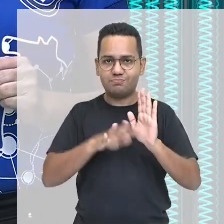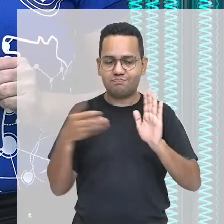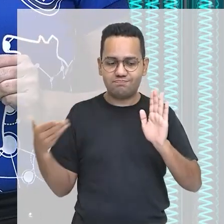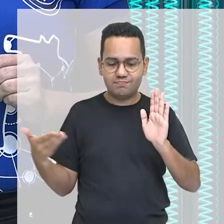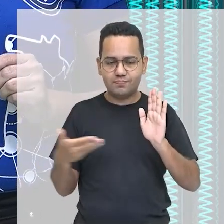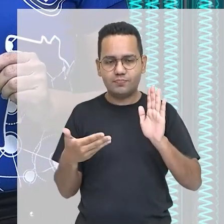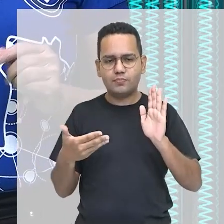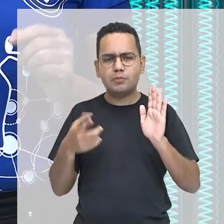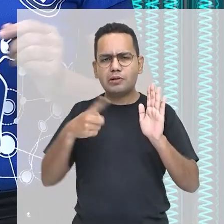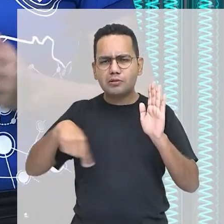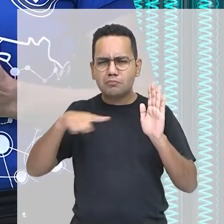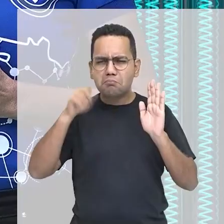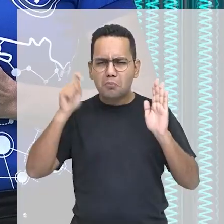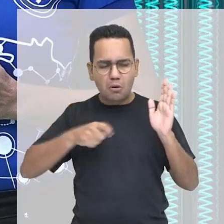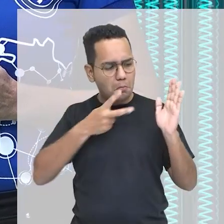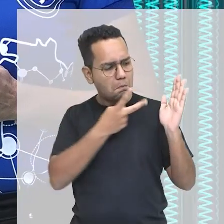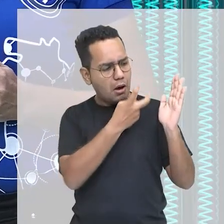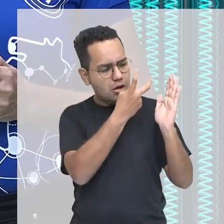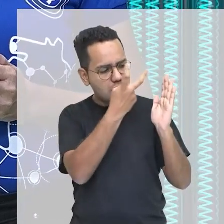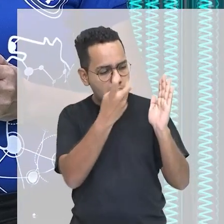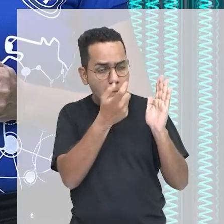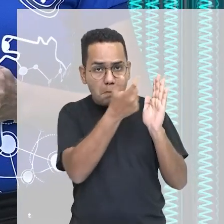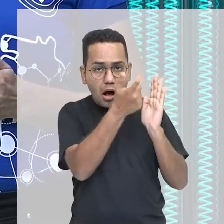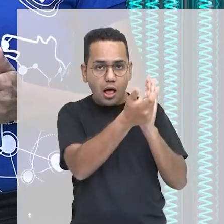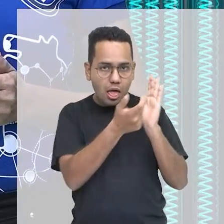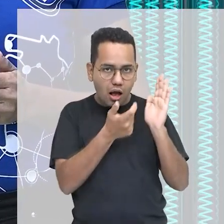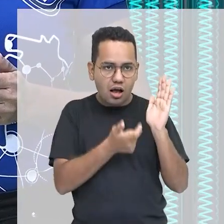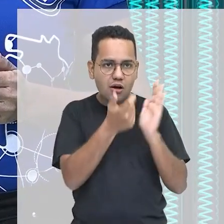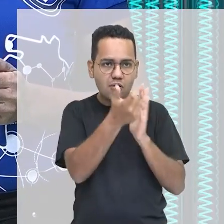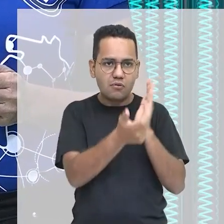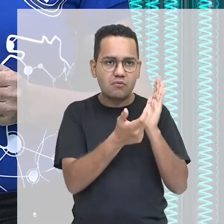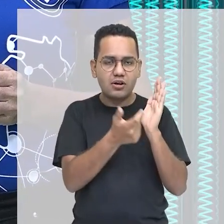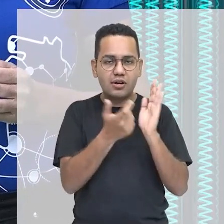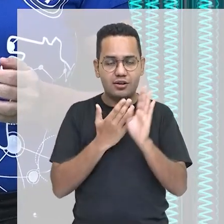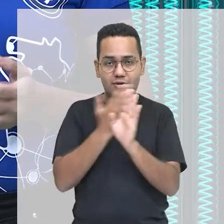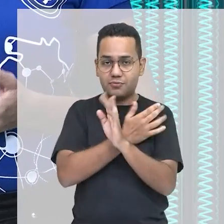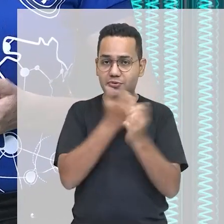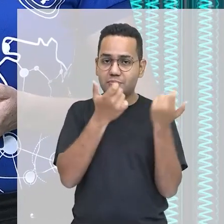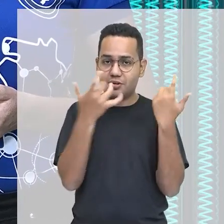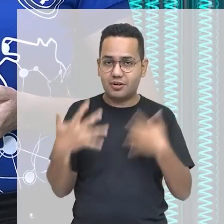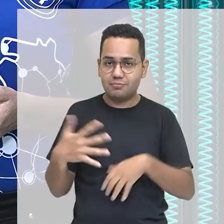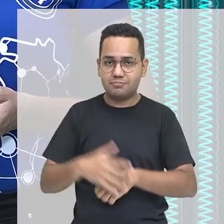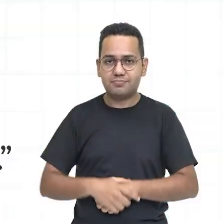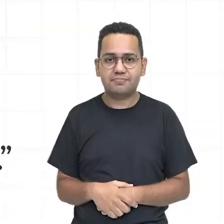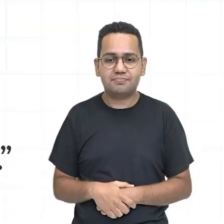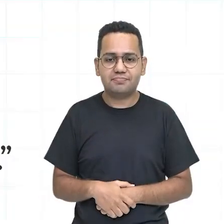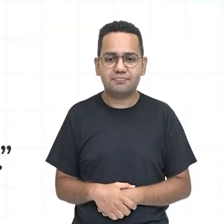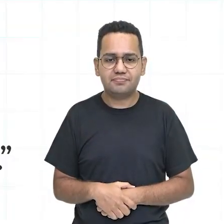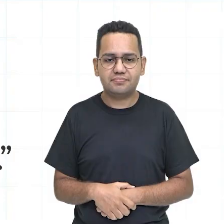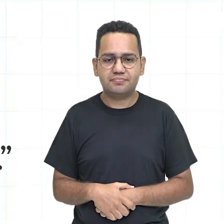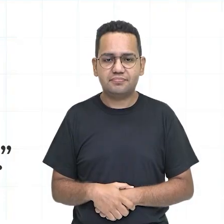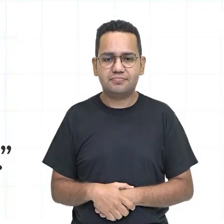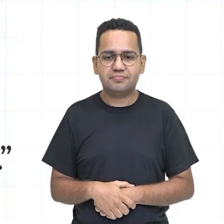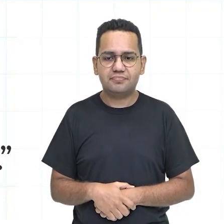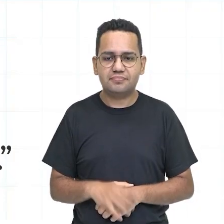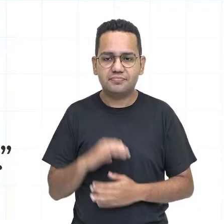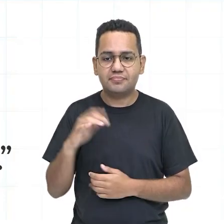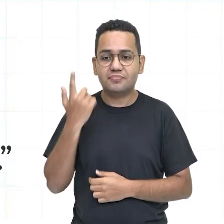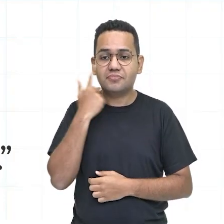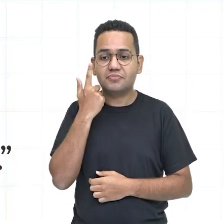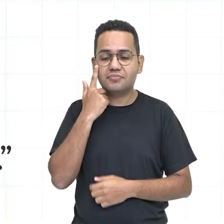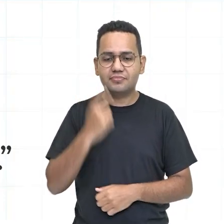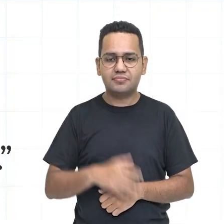texto, para que vocês possam identificar essas conjunções dentro do texto. Acompanhem comigo. Então,